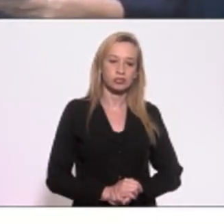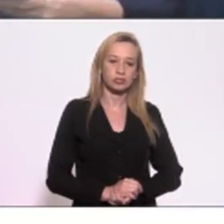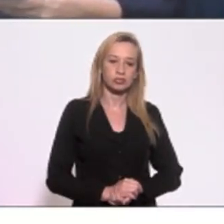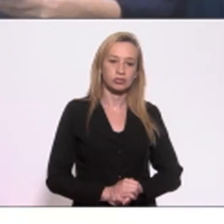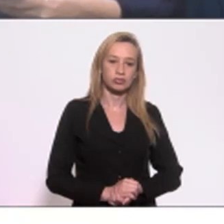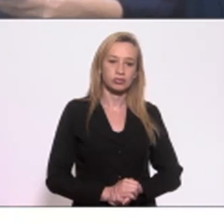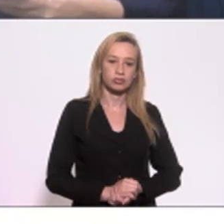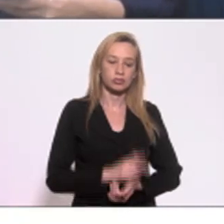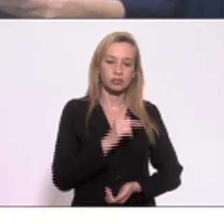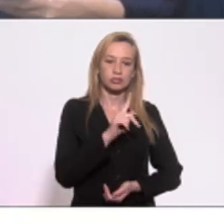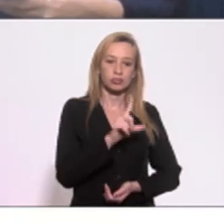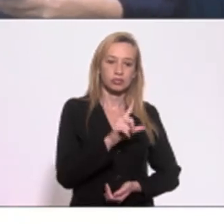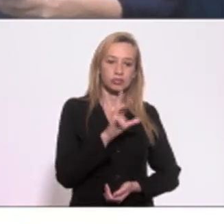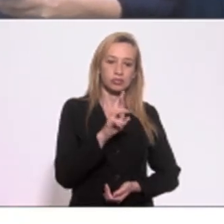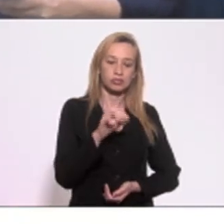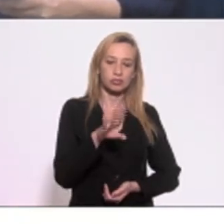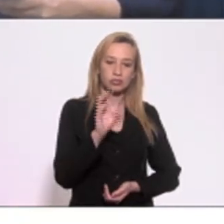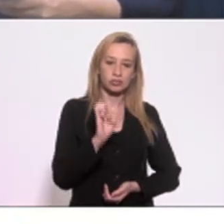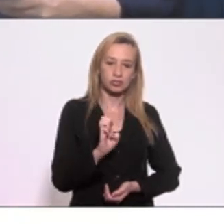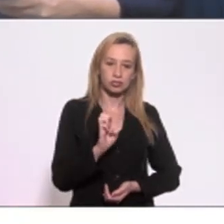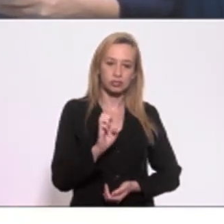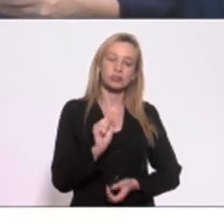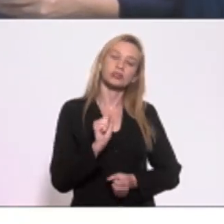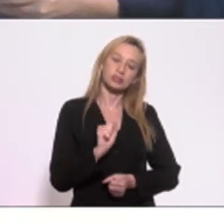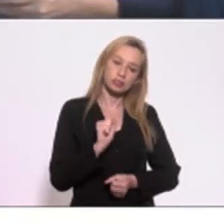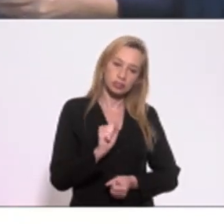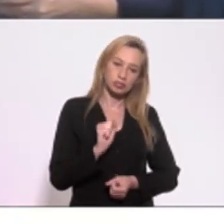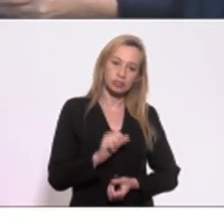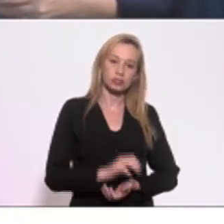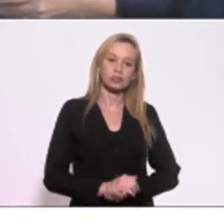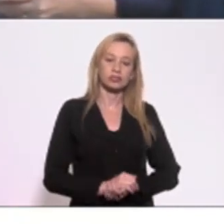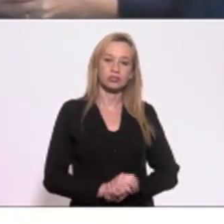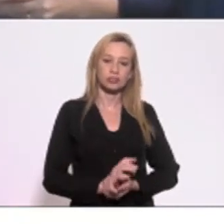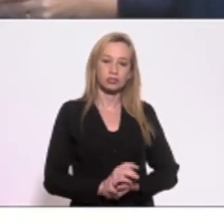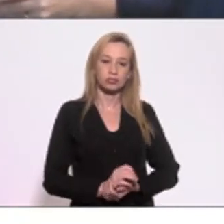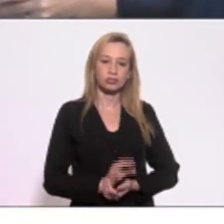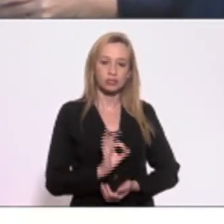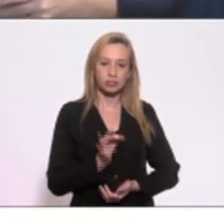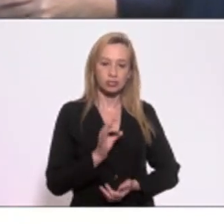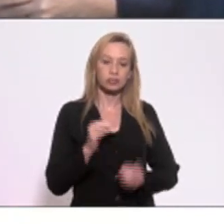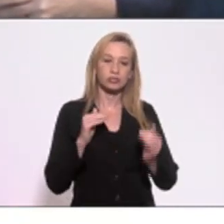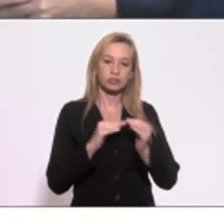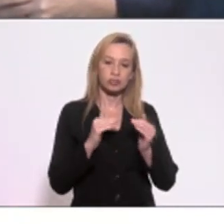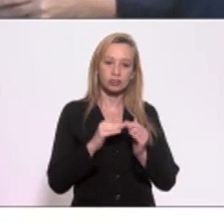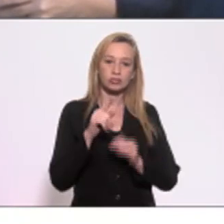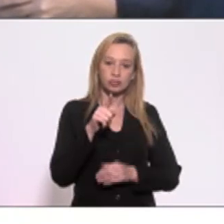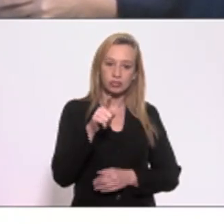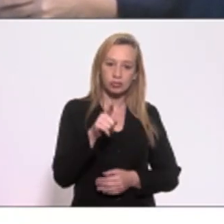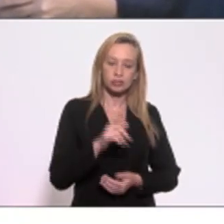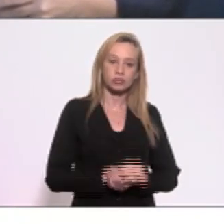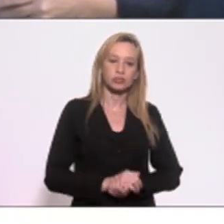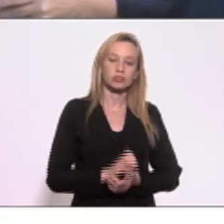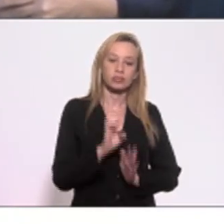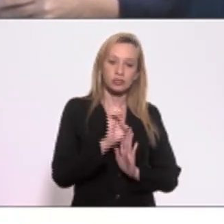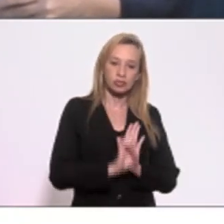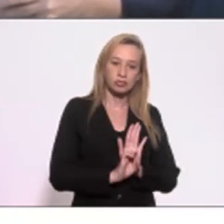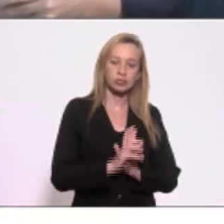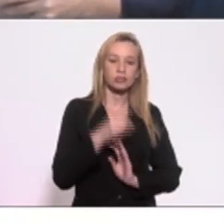É o PL da Rosane. Se Vossa Excelência puder, logicamente, combinado com ela, catar a emenda da